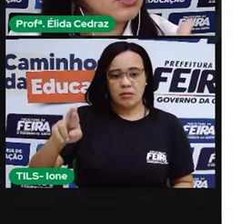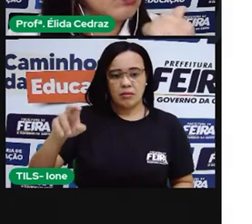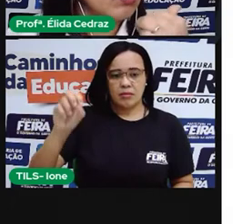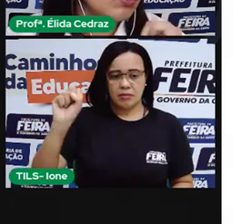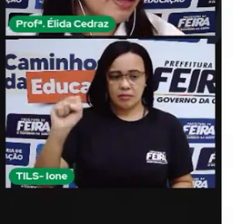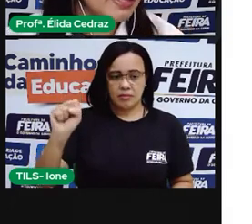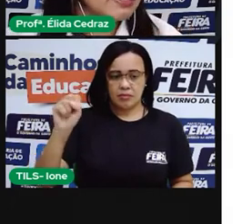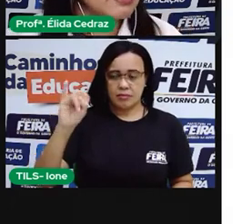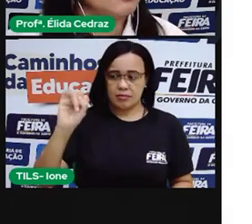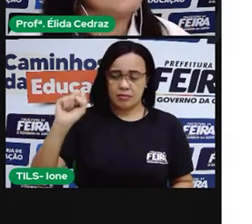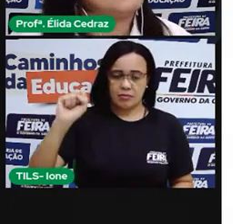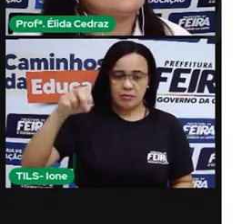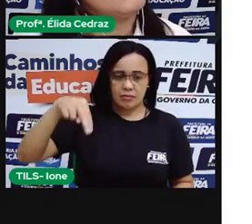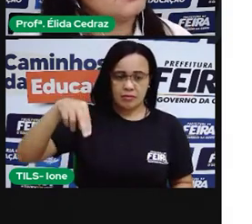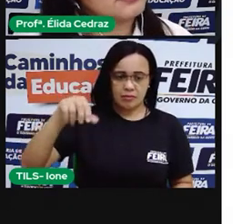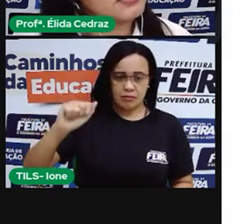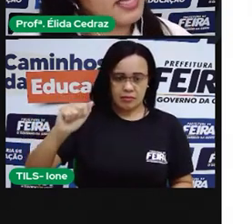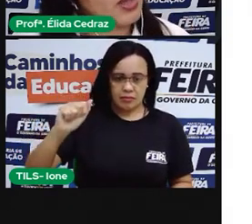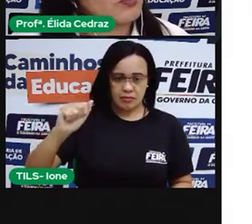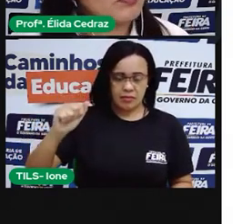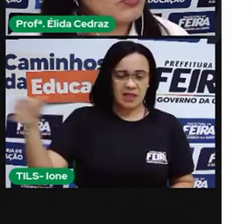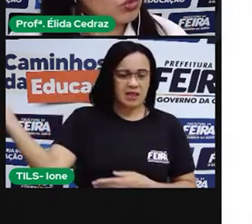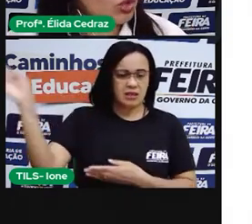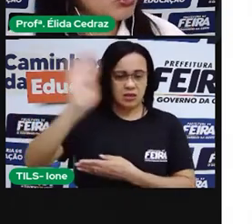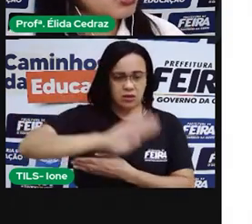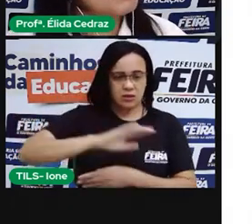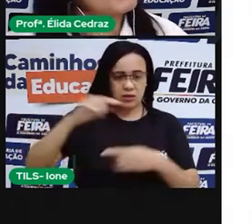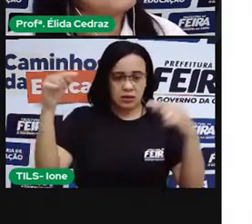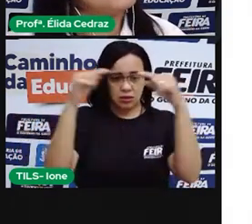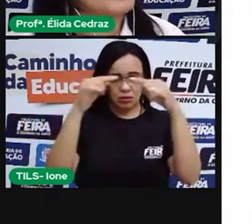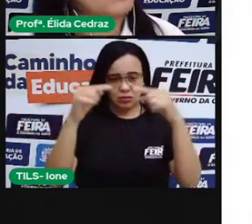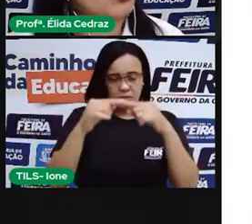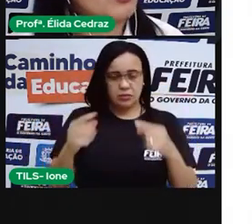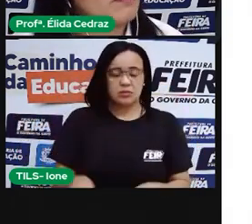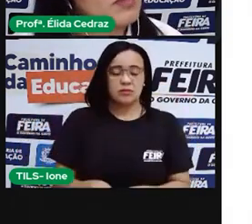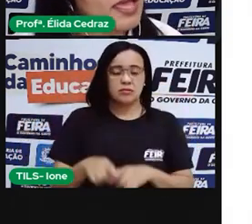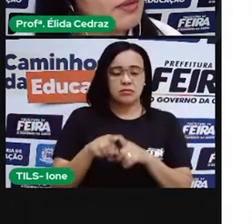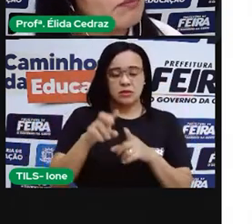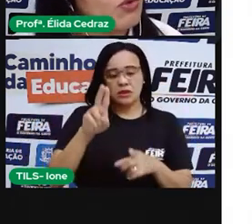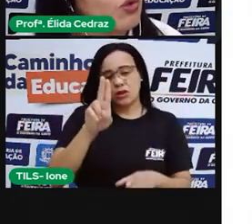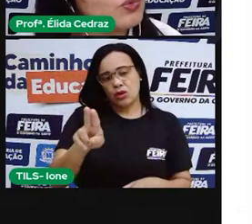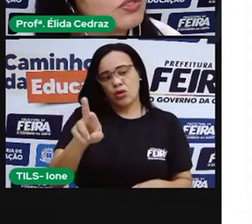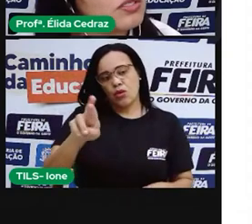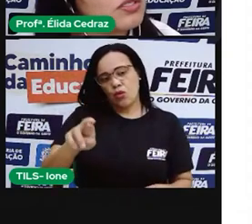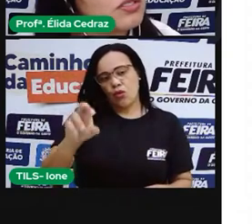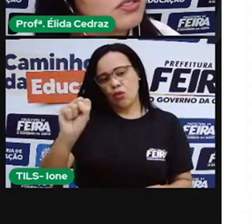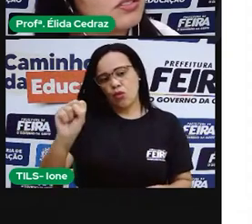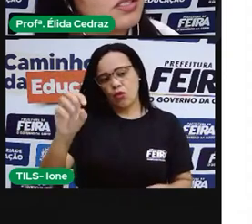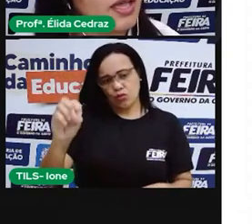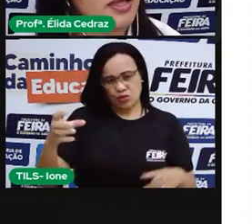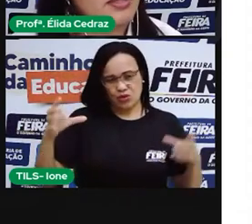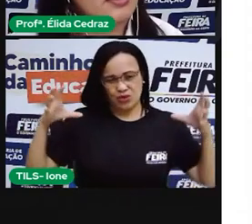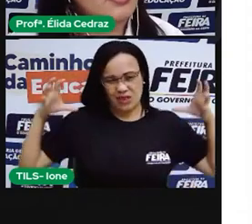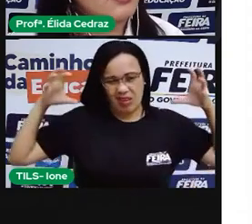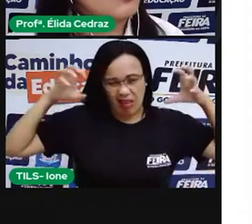pronúncia do S inicial, como os barulhinhos da cobra, ó. Bolsa,